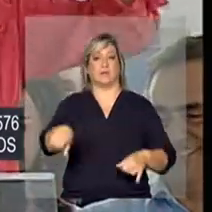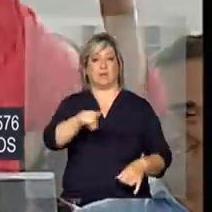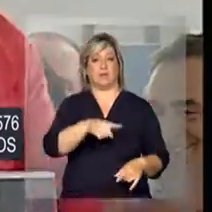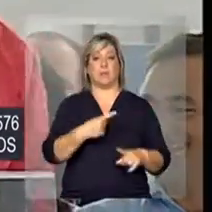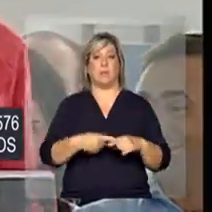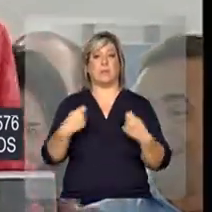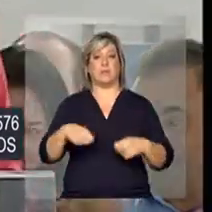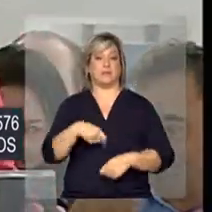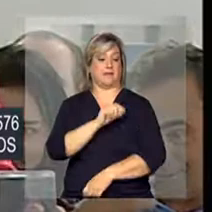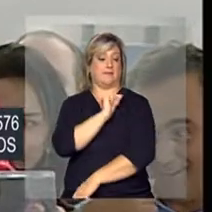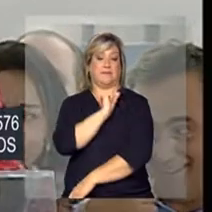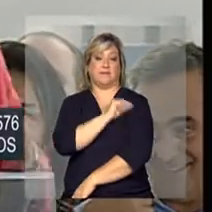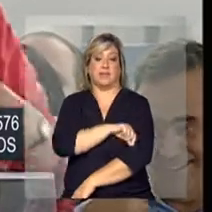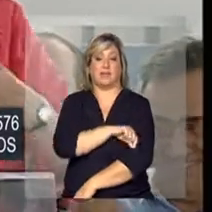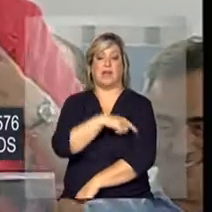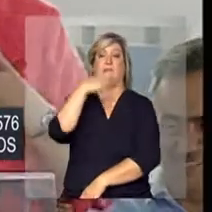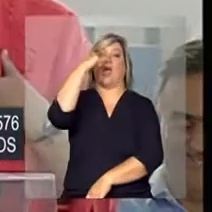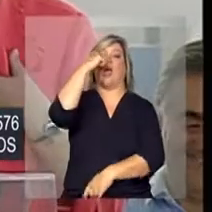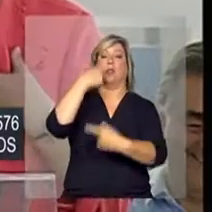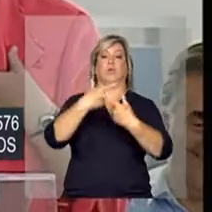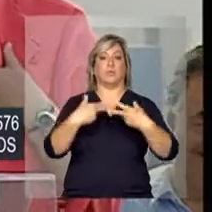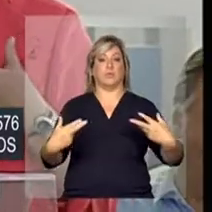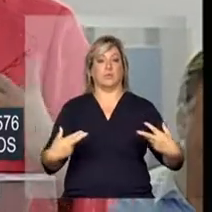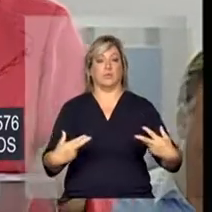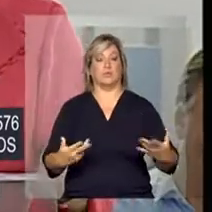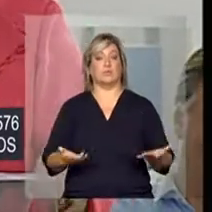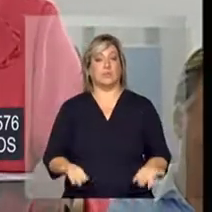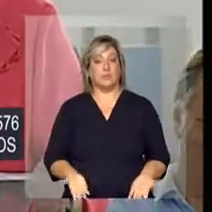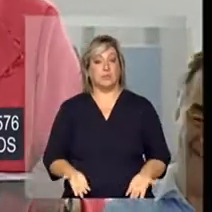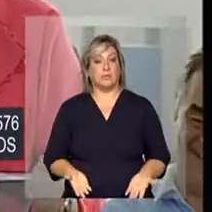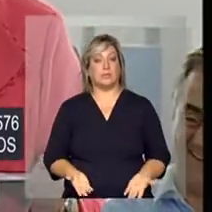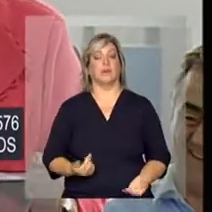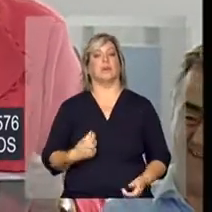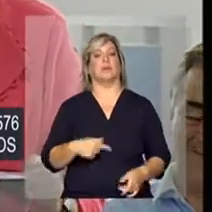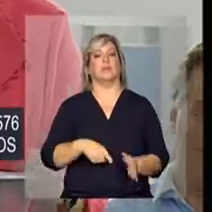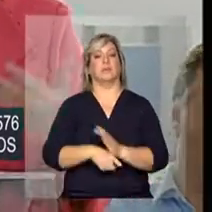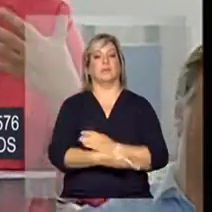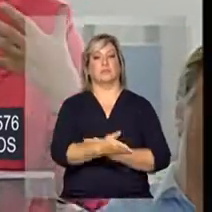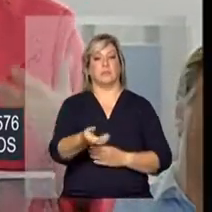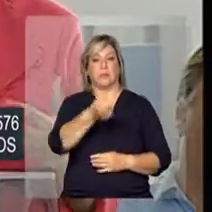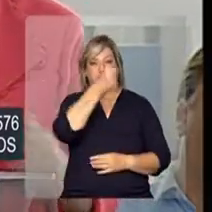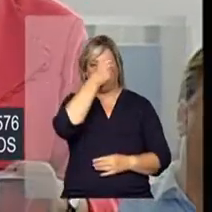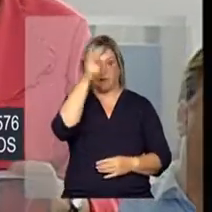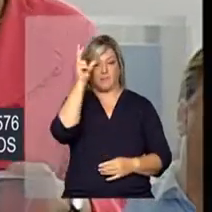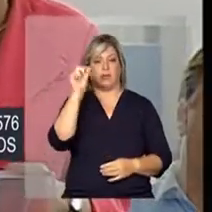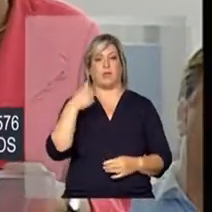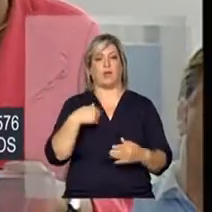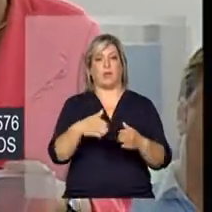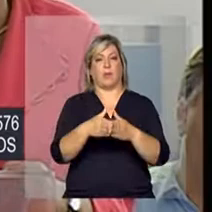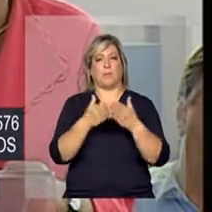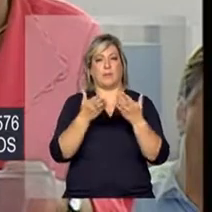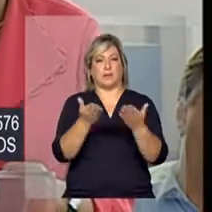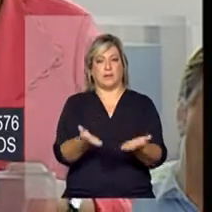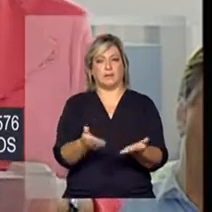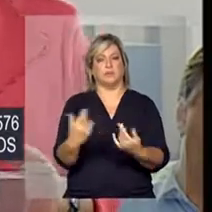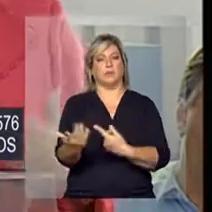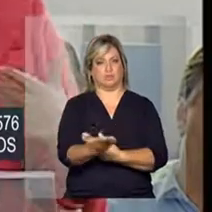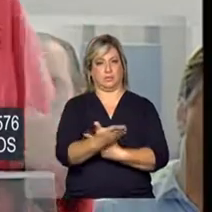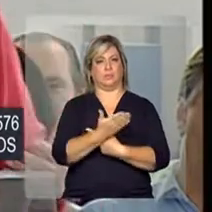ser vacinadas. Por isso, senhores prefeitos, eu peço aqui a contribuição dos